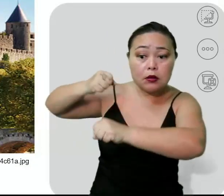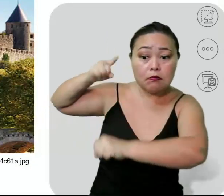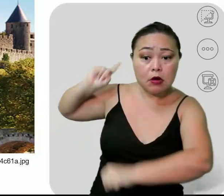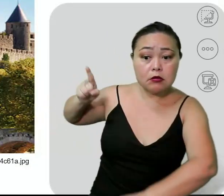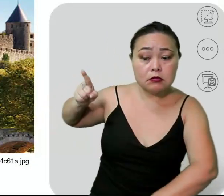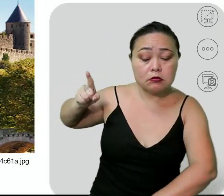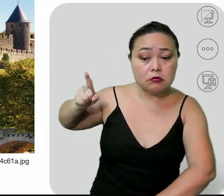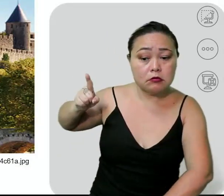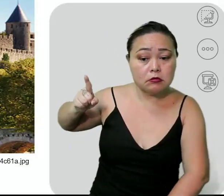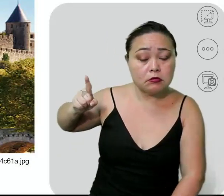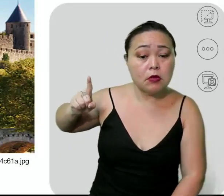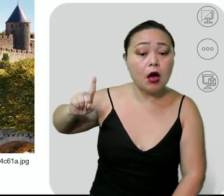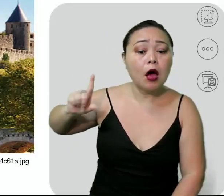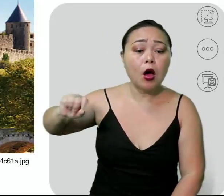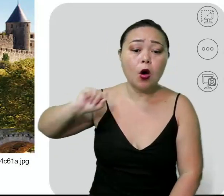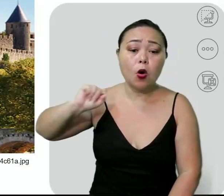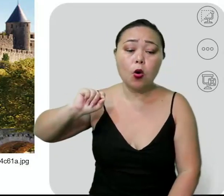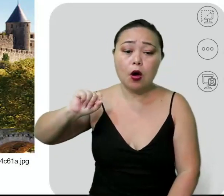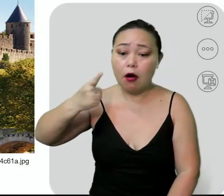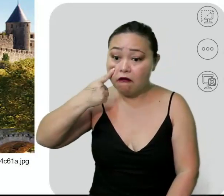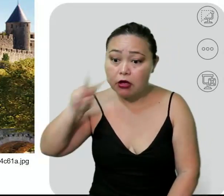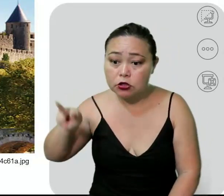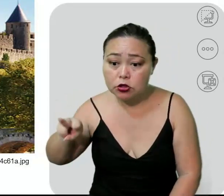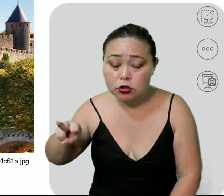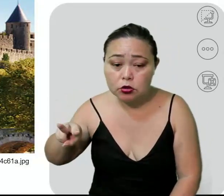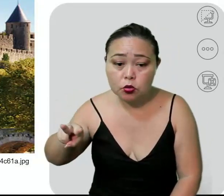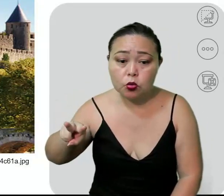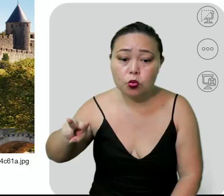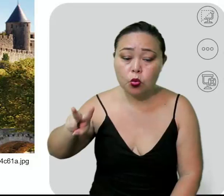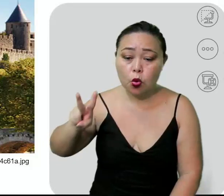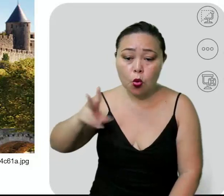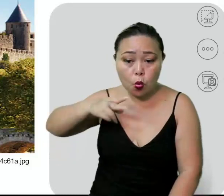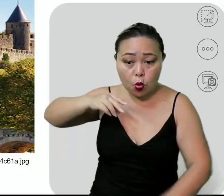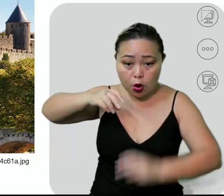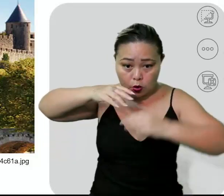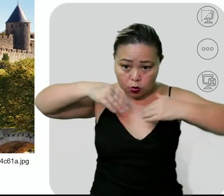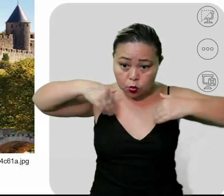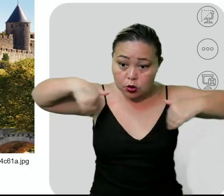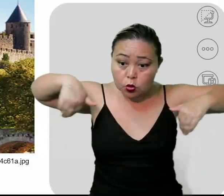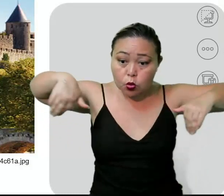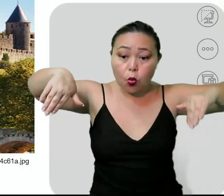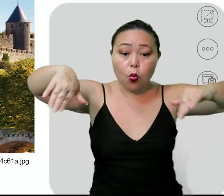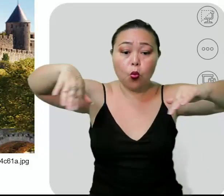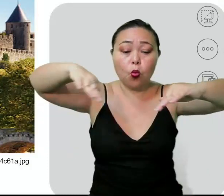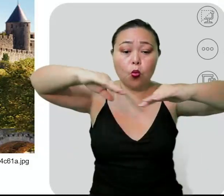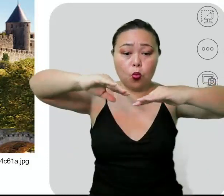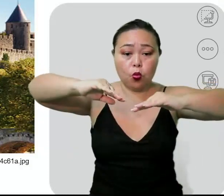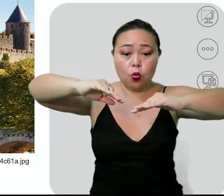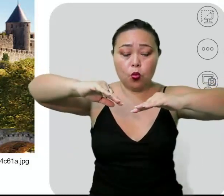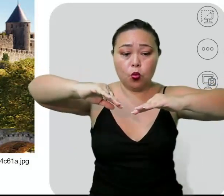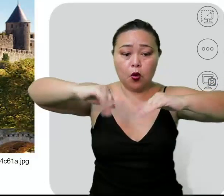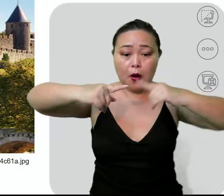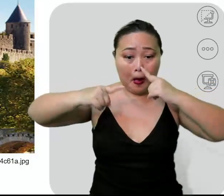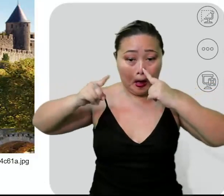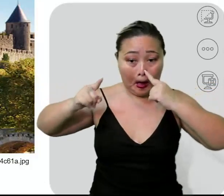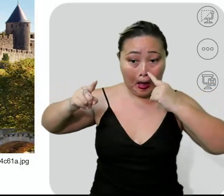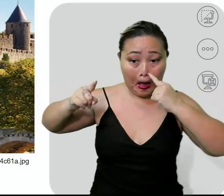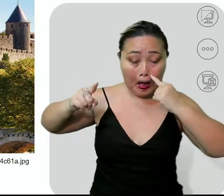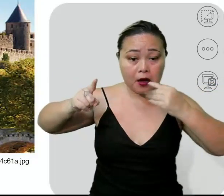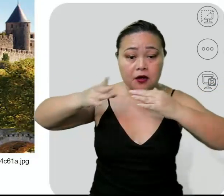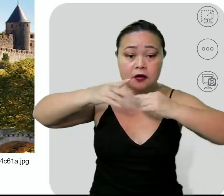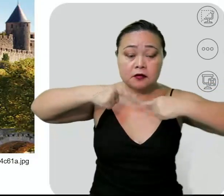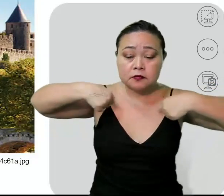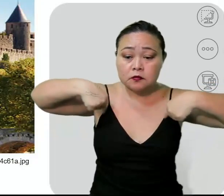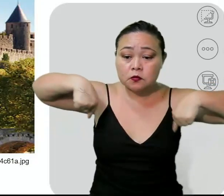cidade. O que ela pega? Vejam que no entorno dela, eu tenho, vou ficar aqui, ó.